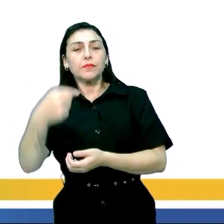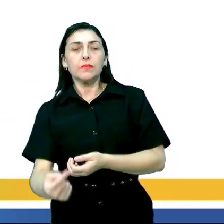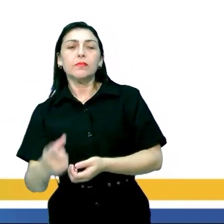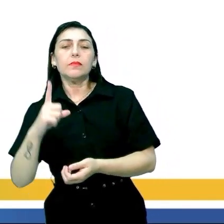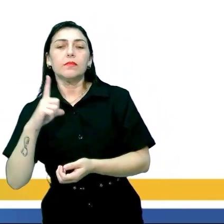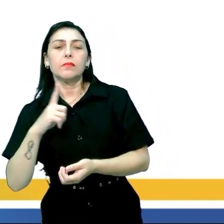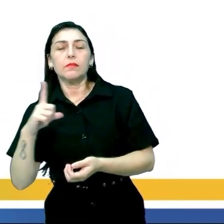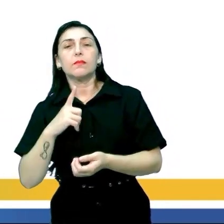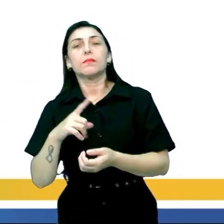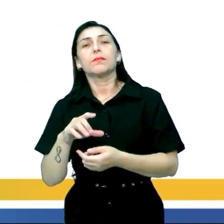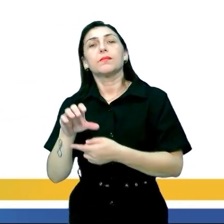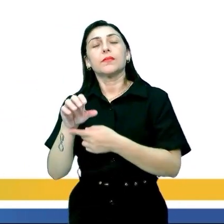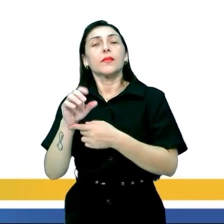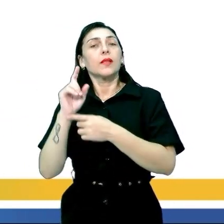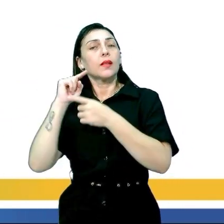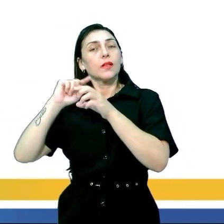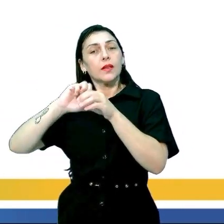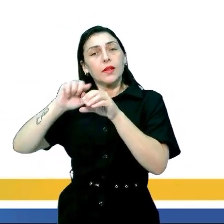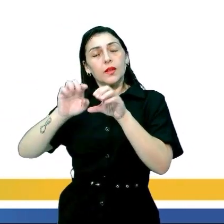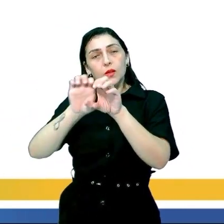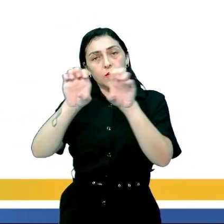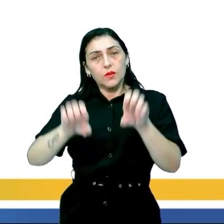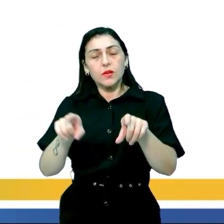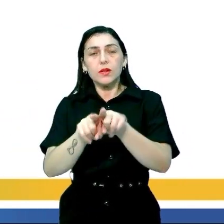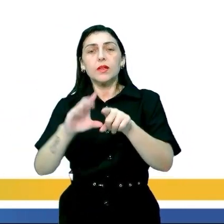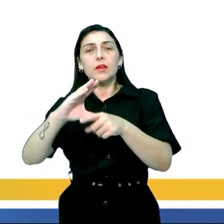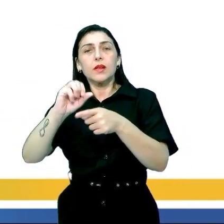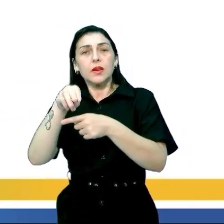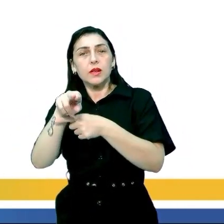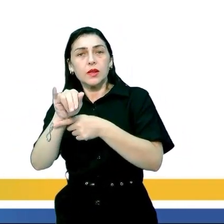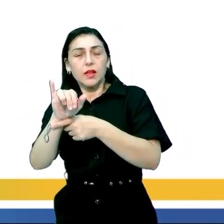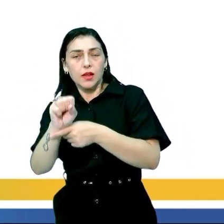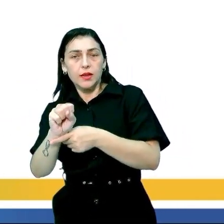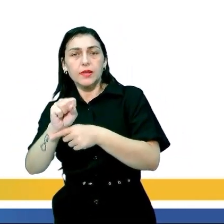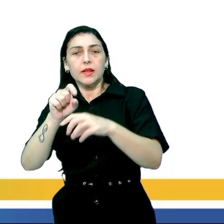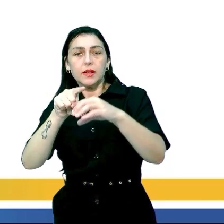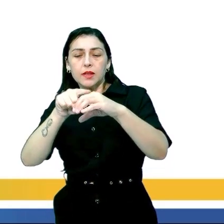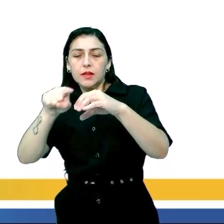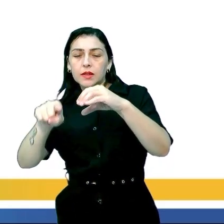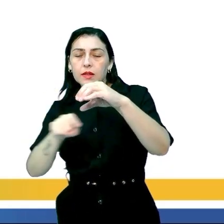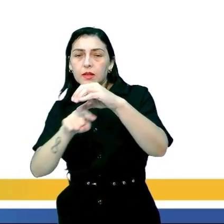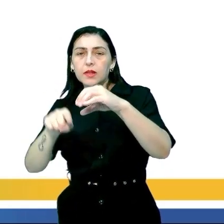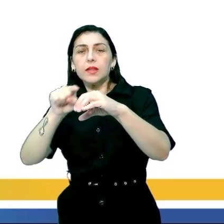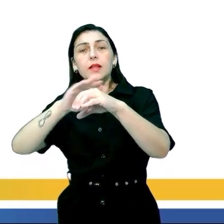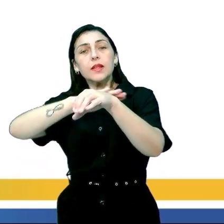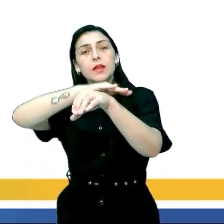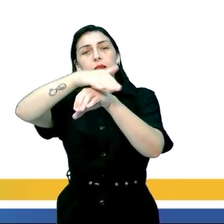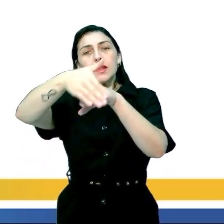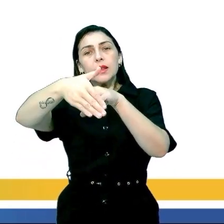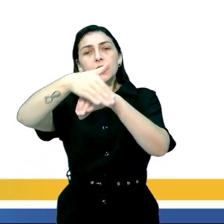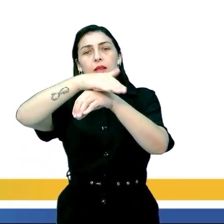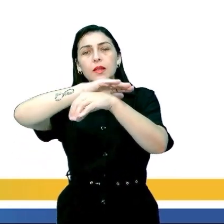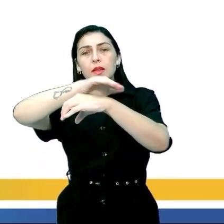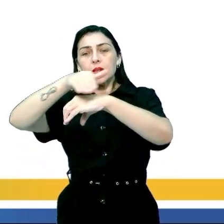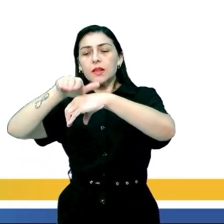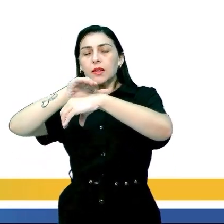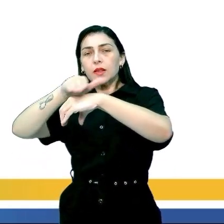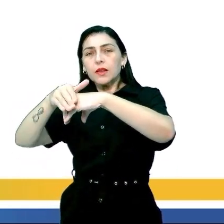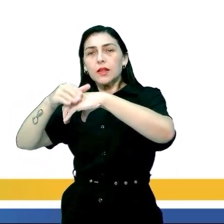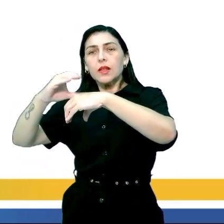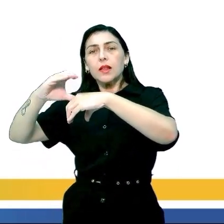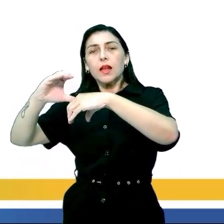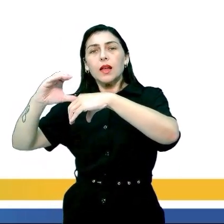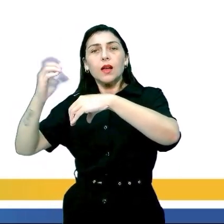seguida, pessoal, a gente tem essas outras estruturas, canais semicirculares, que ficam em cima aí da cóclea, né? E